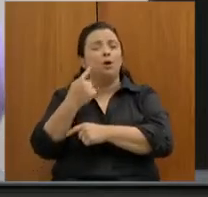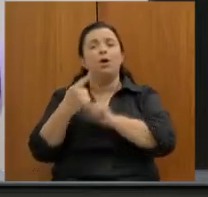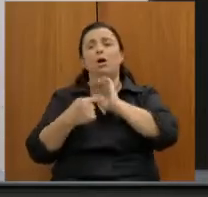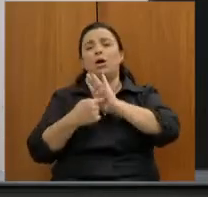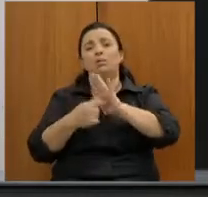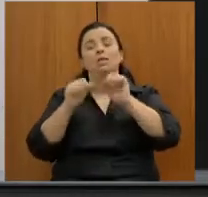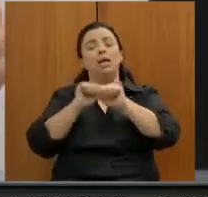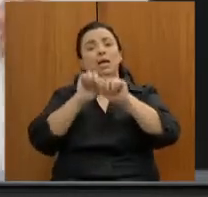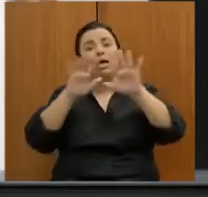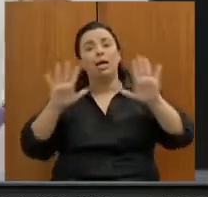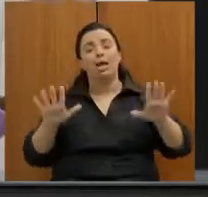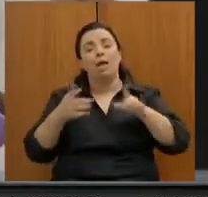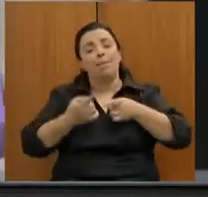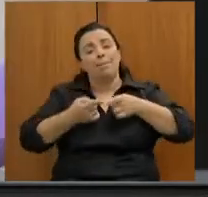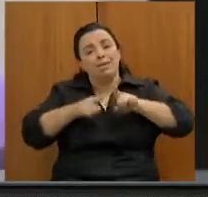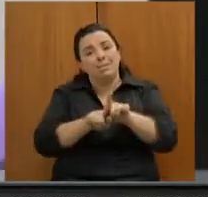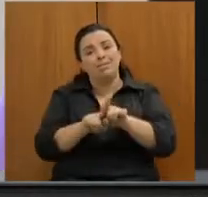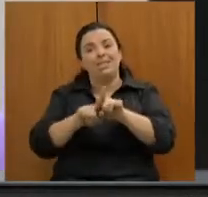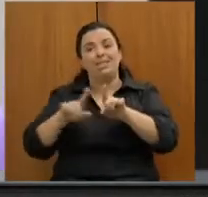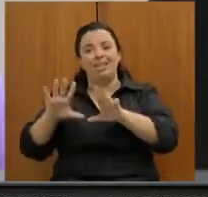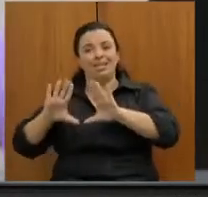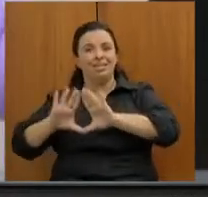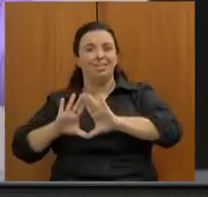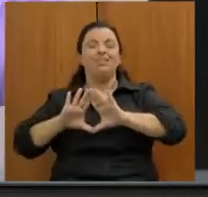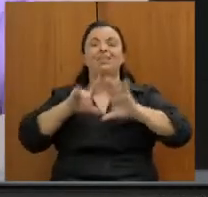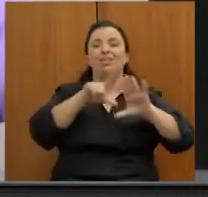para a solução nós precisamos